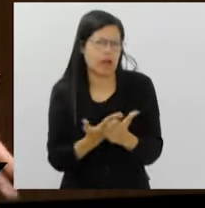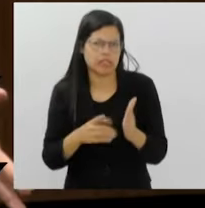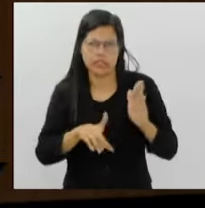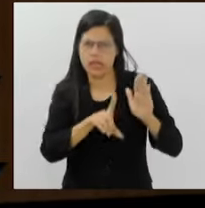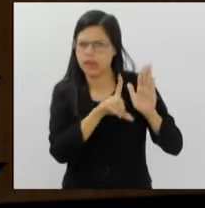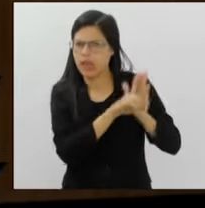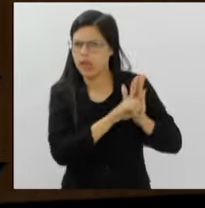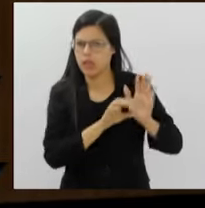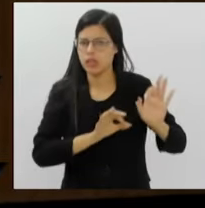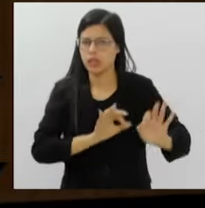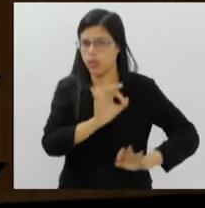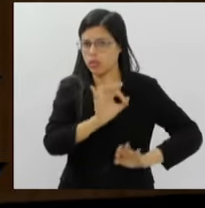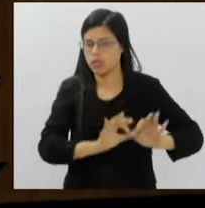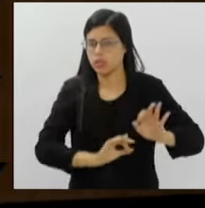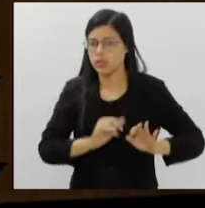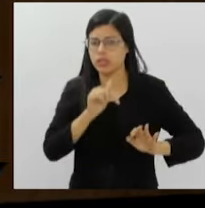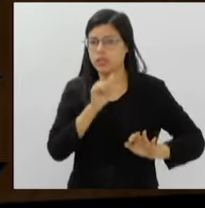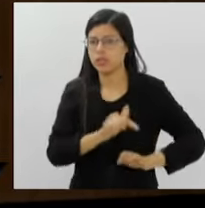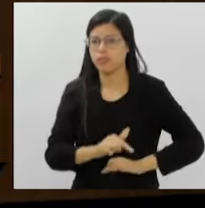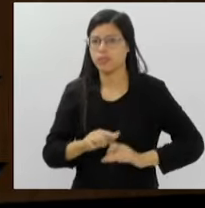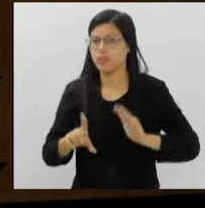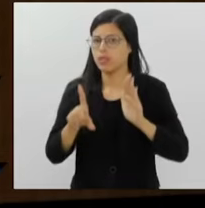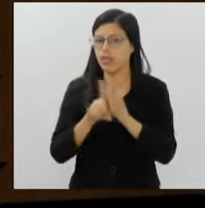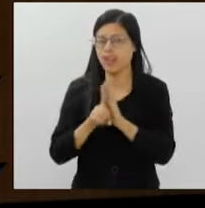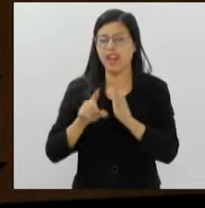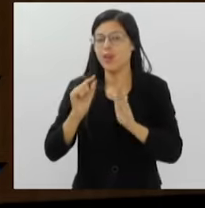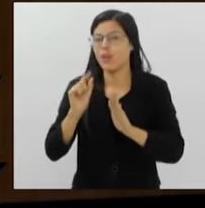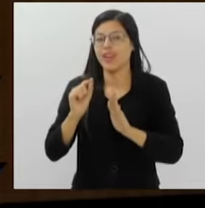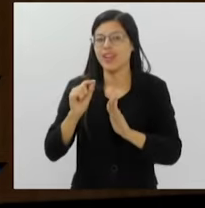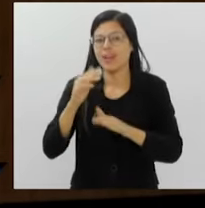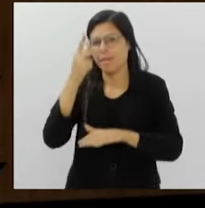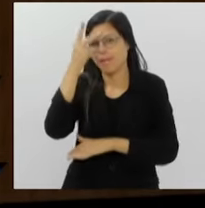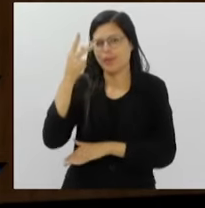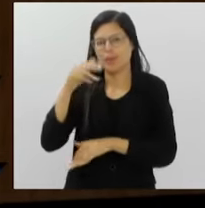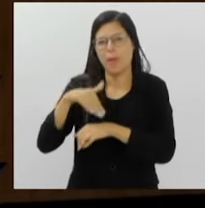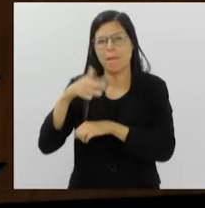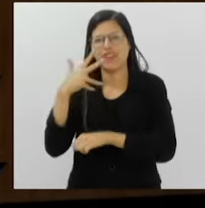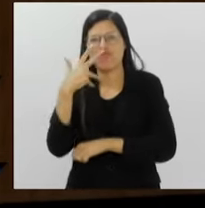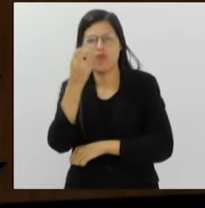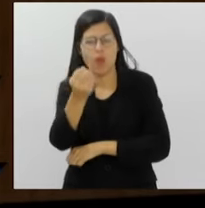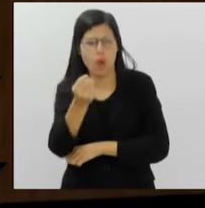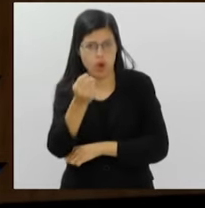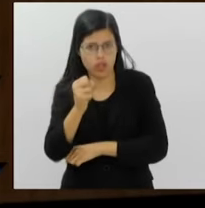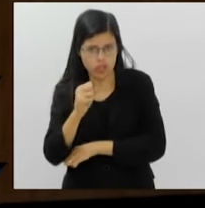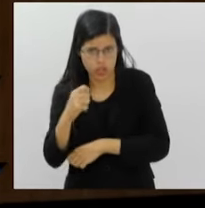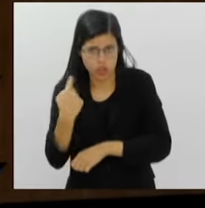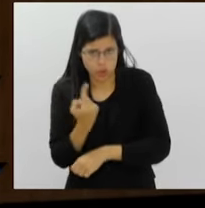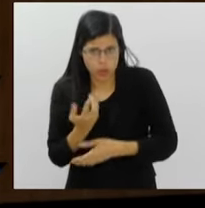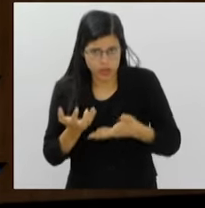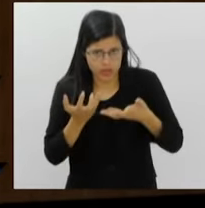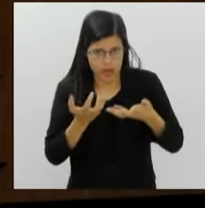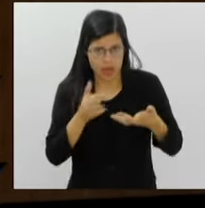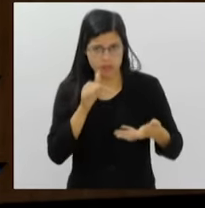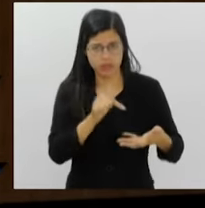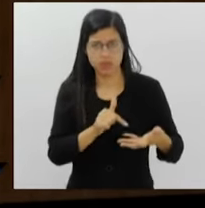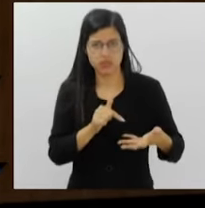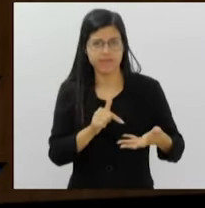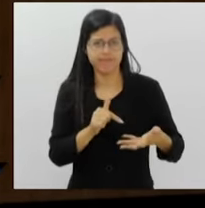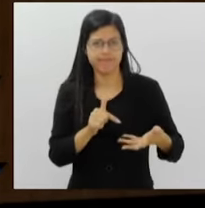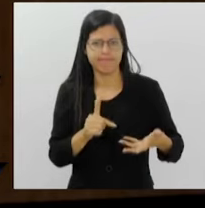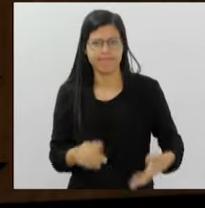e na ordem. Vai ser a lei do mais forte. É isso que nós queremos? É